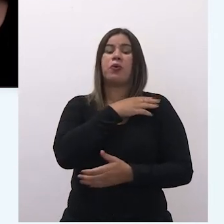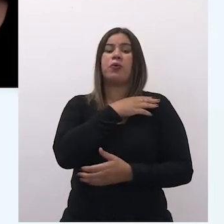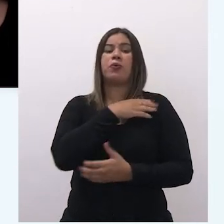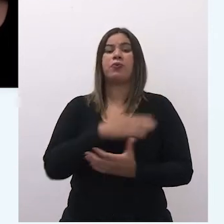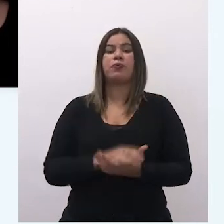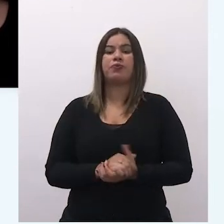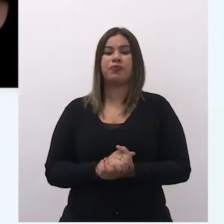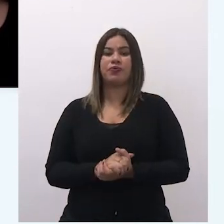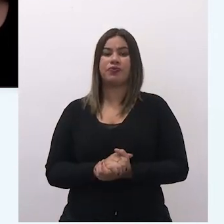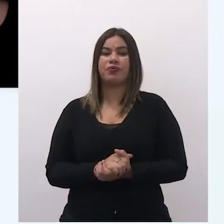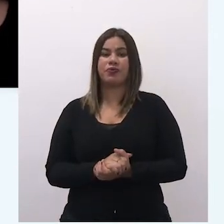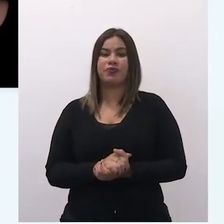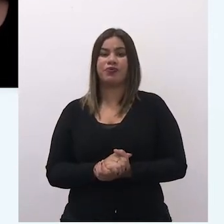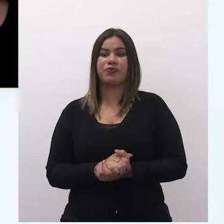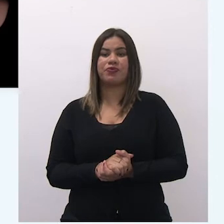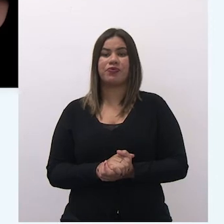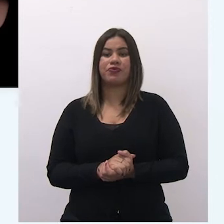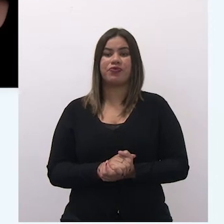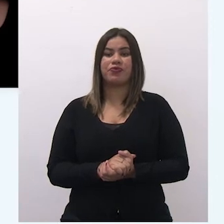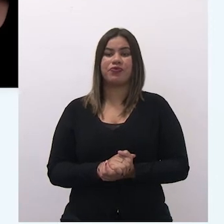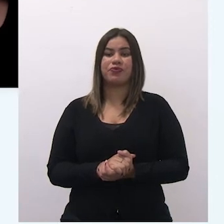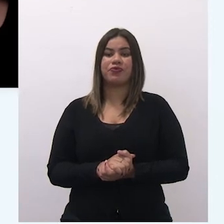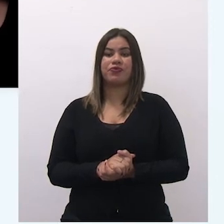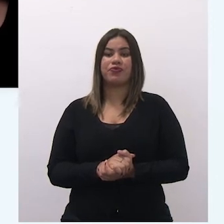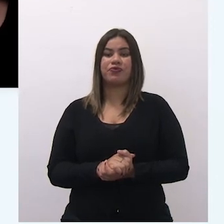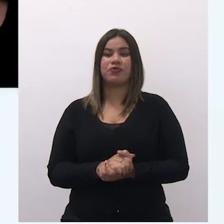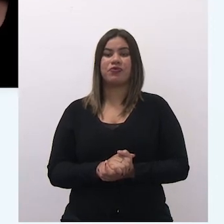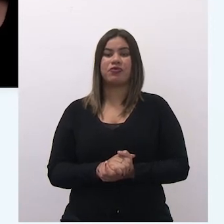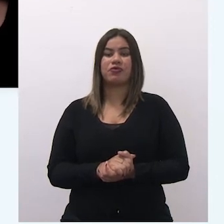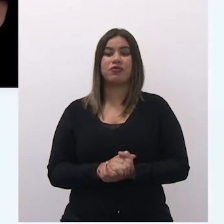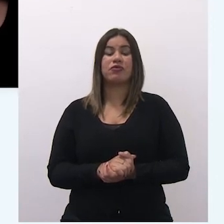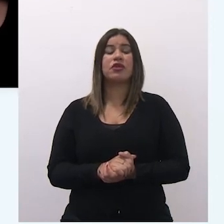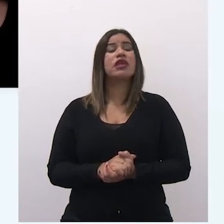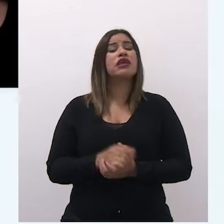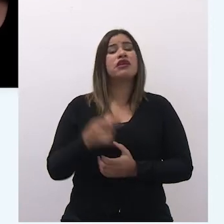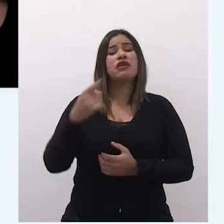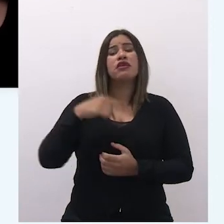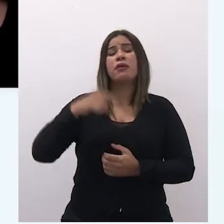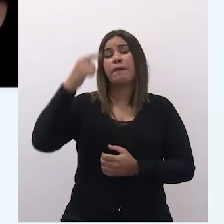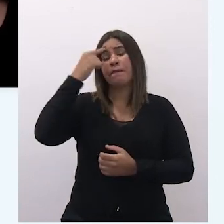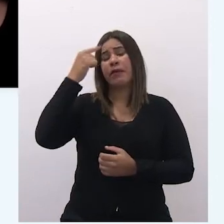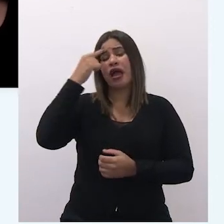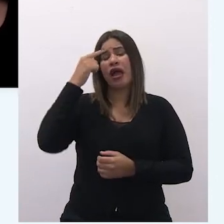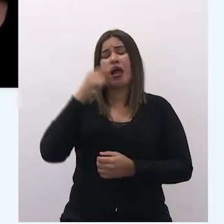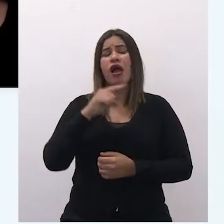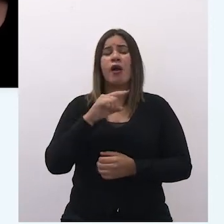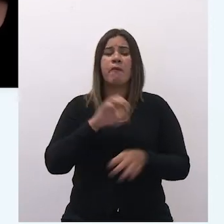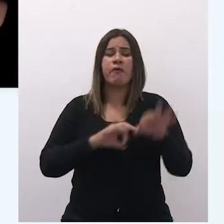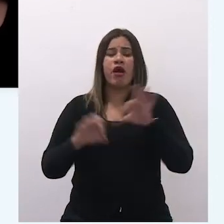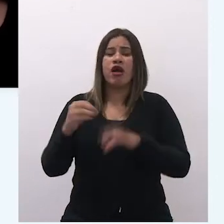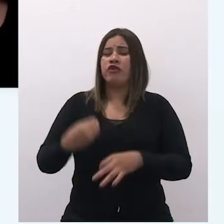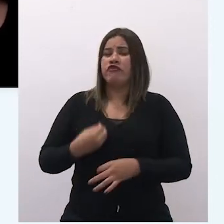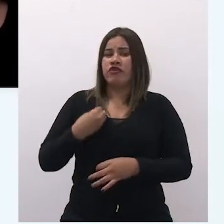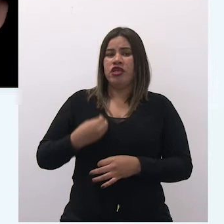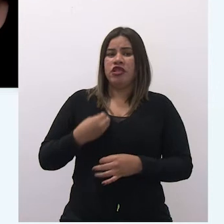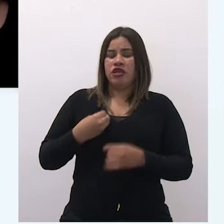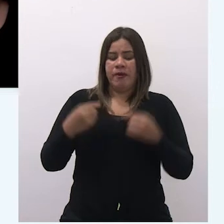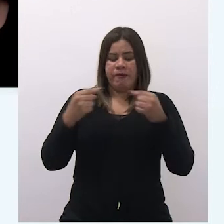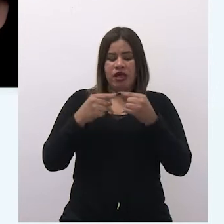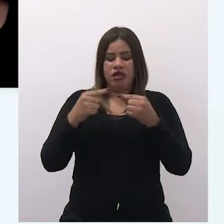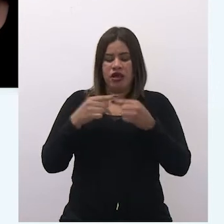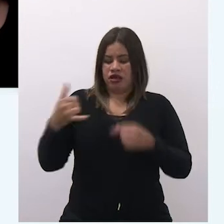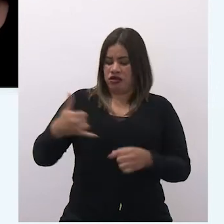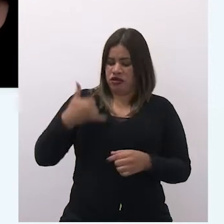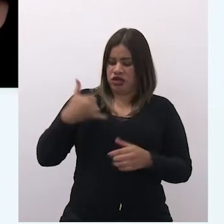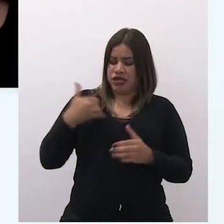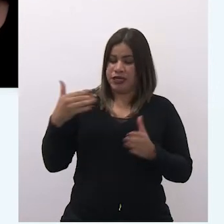adolescência. Bem, e aí como que a gente pensa, né, o projeto de vida dentro desta faixa etária,